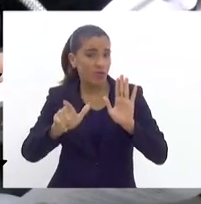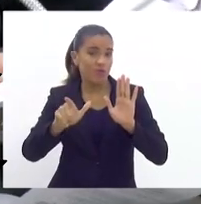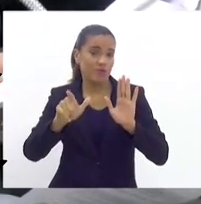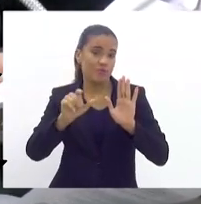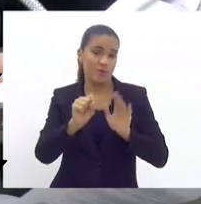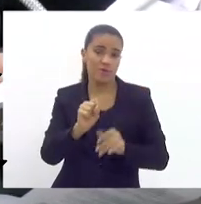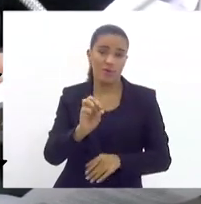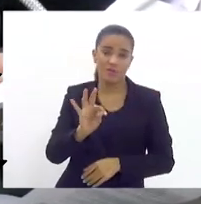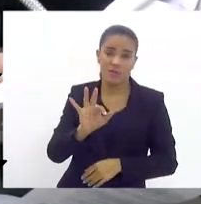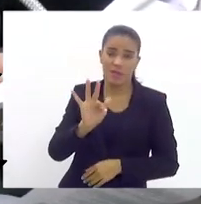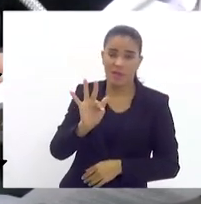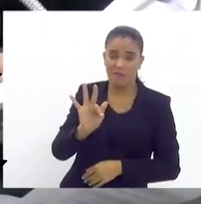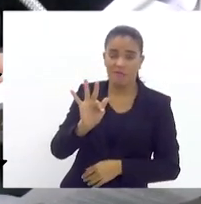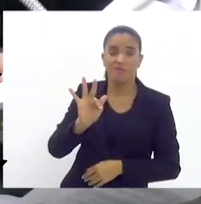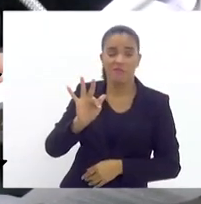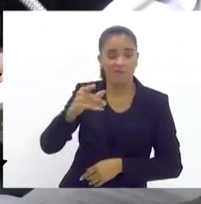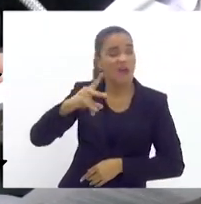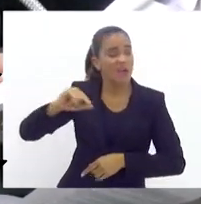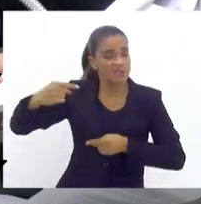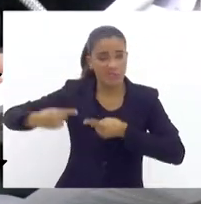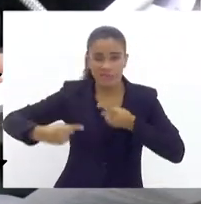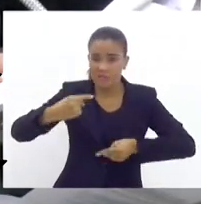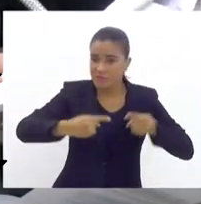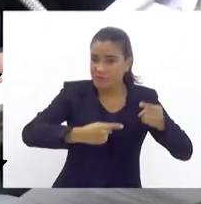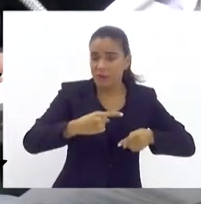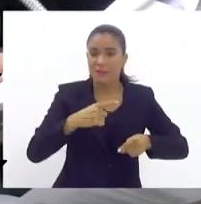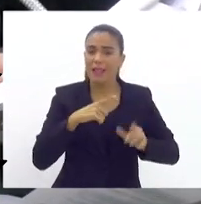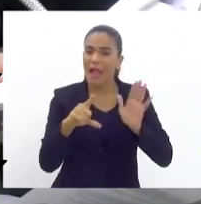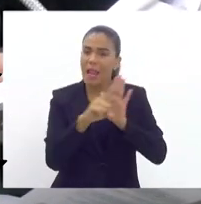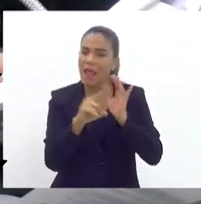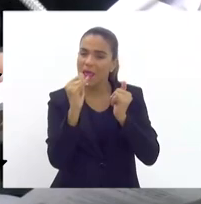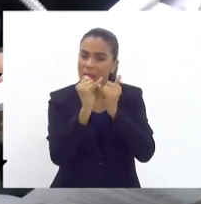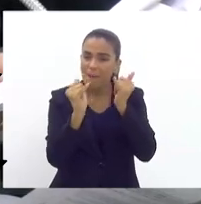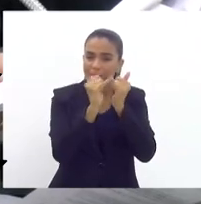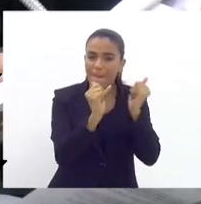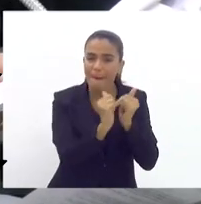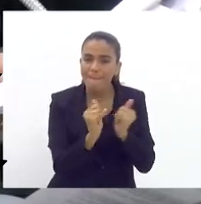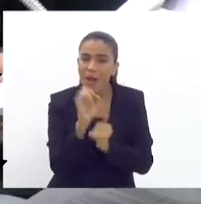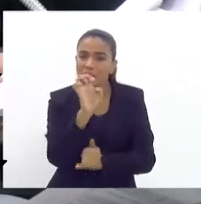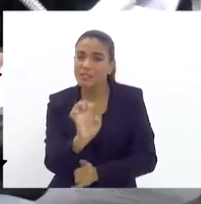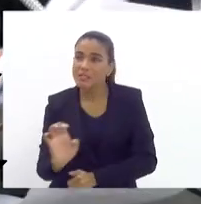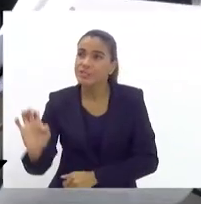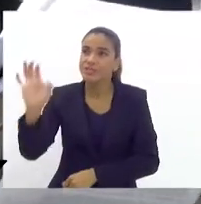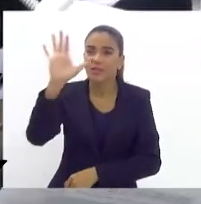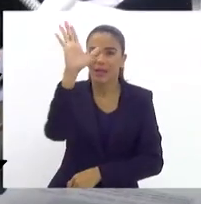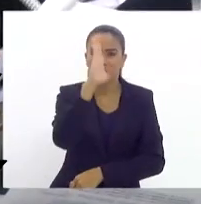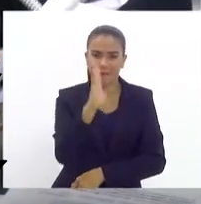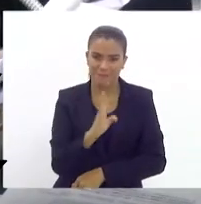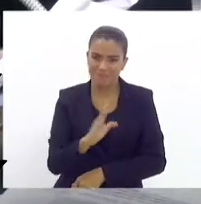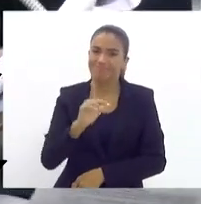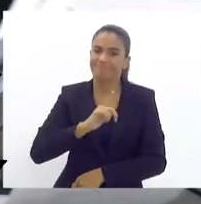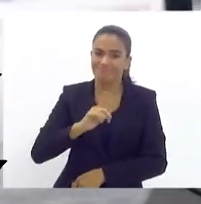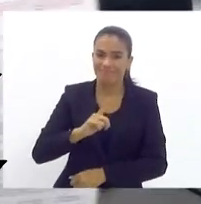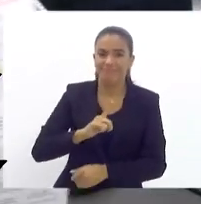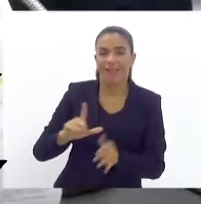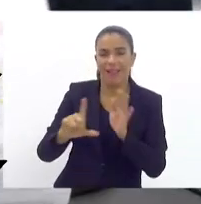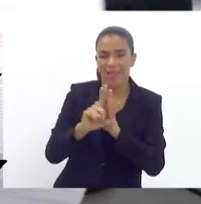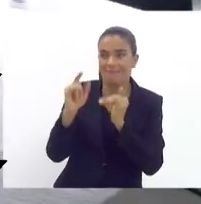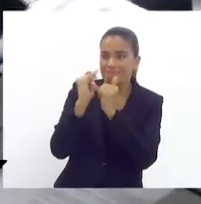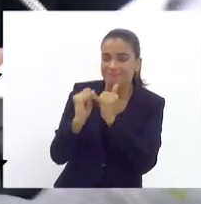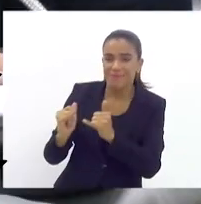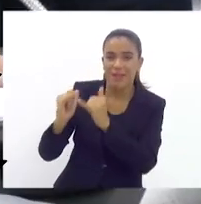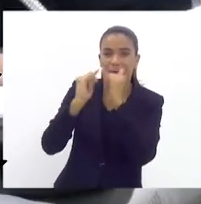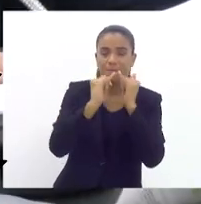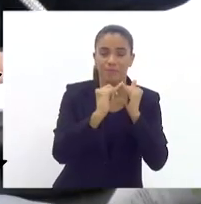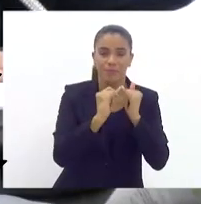Supremo, porque há leis similares em todos os estados da federação, e dessa forma, tanto para um lado